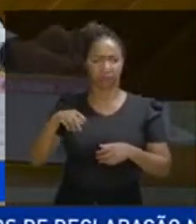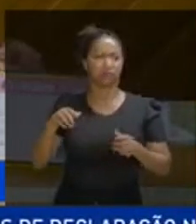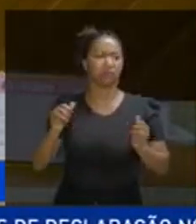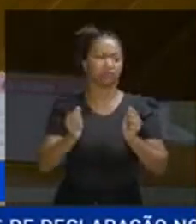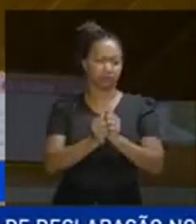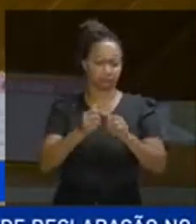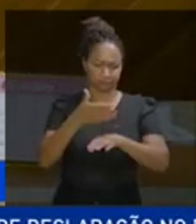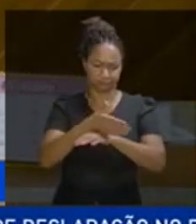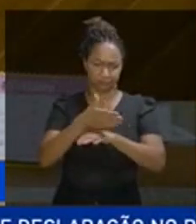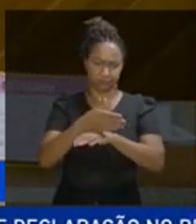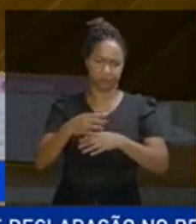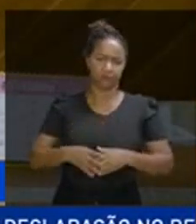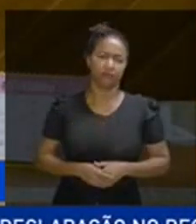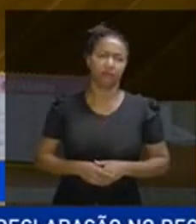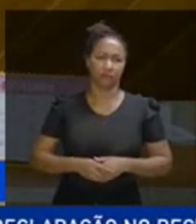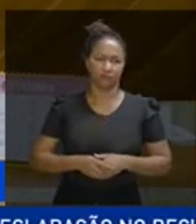Eleitoral.